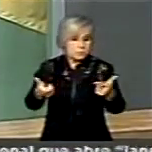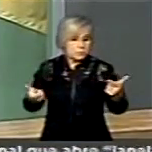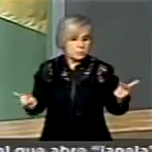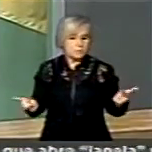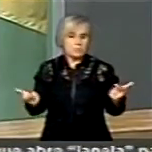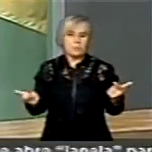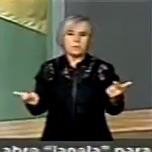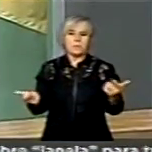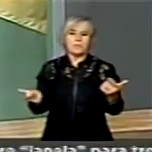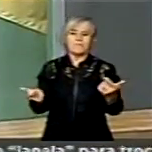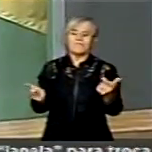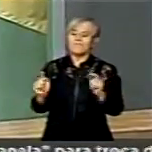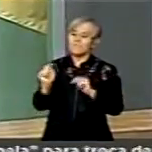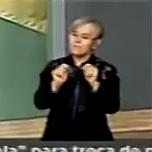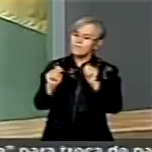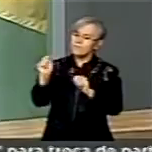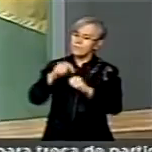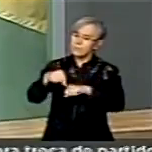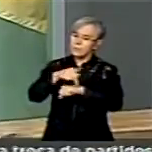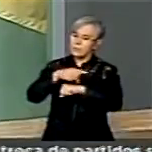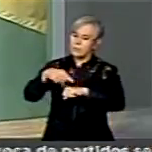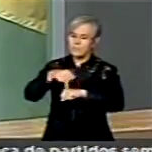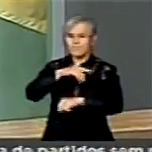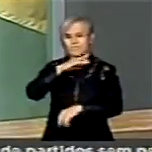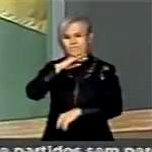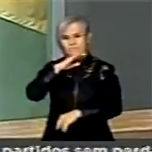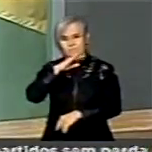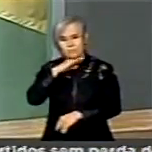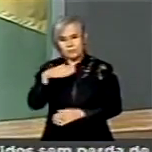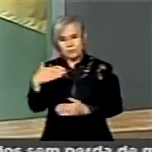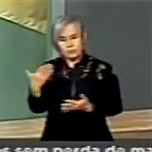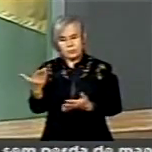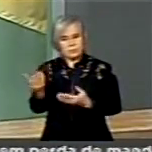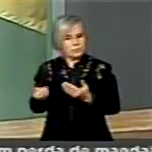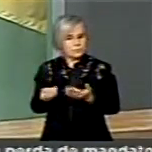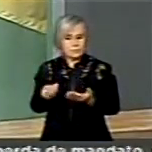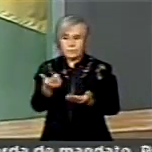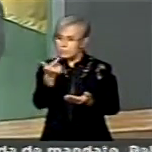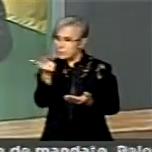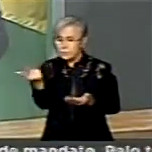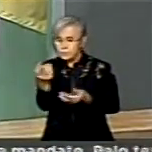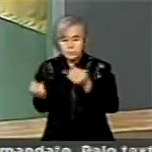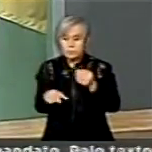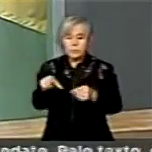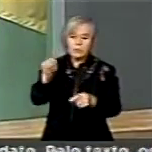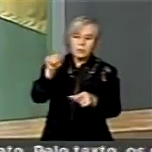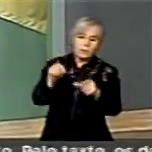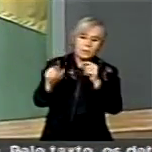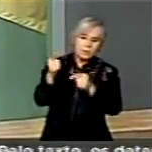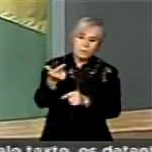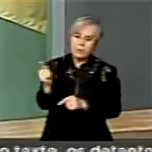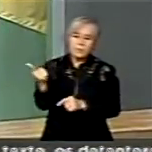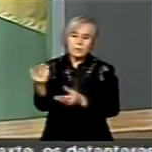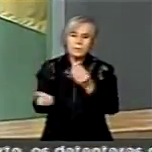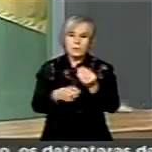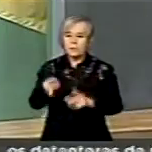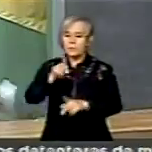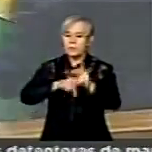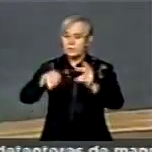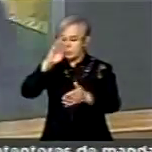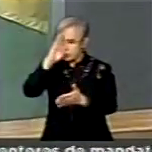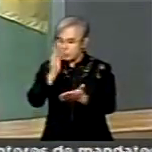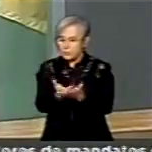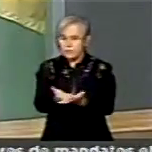pauta econômica do país e a falta de alternativas e a falta de credibilidade por parte do